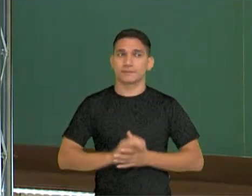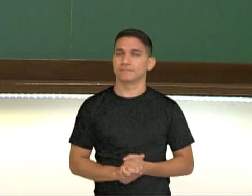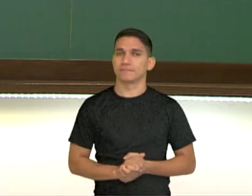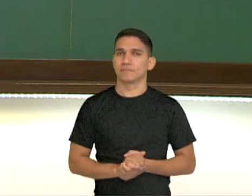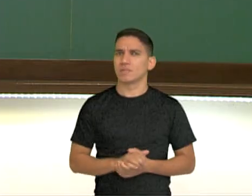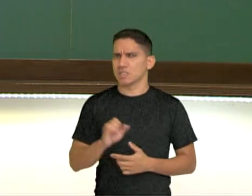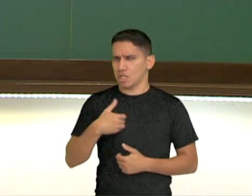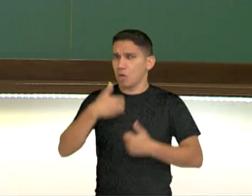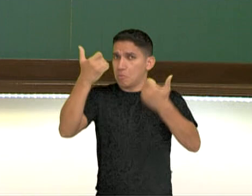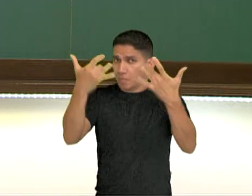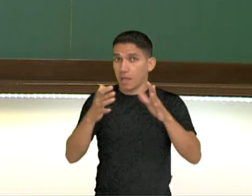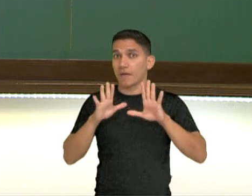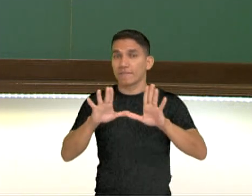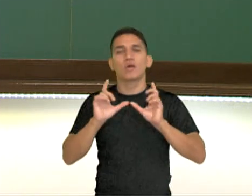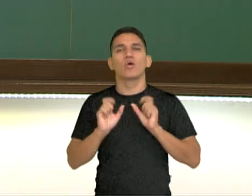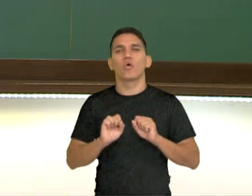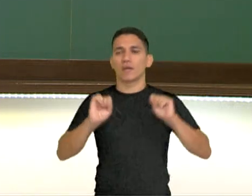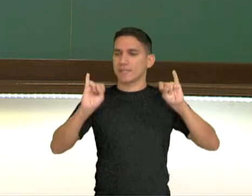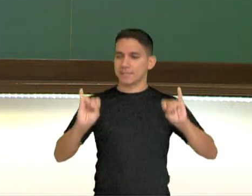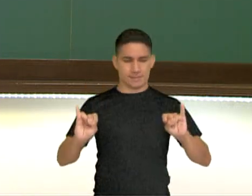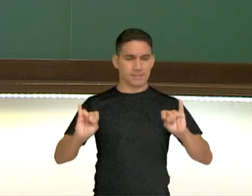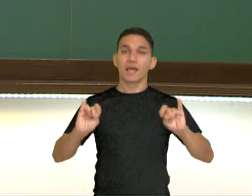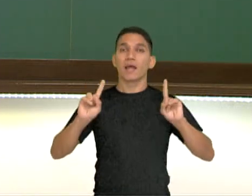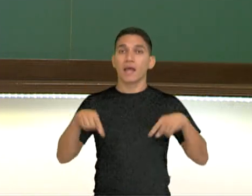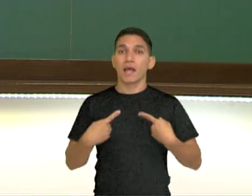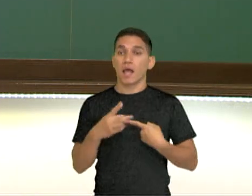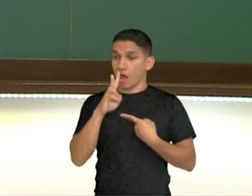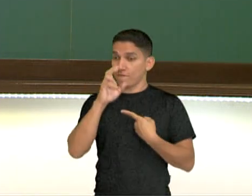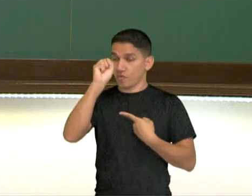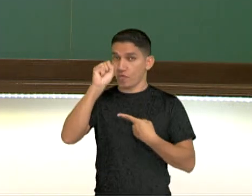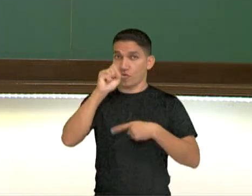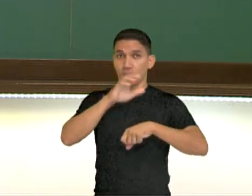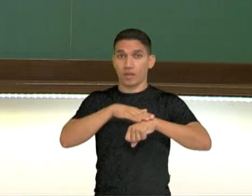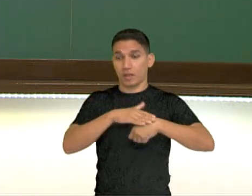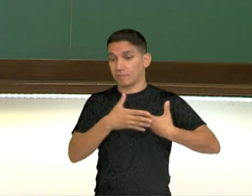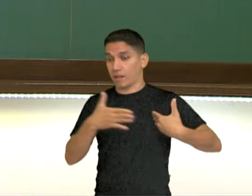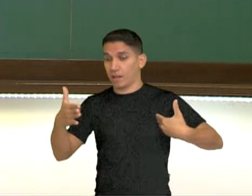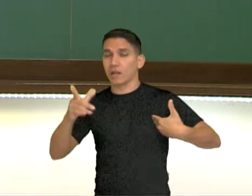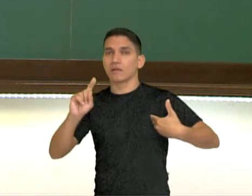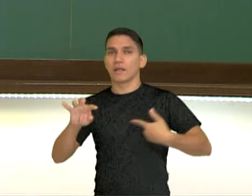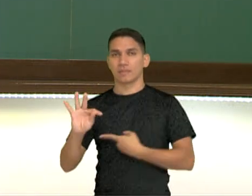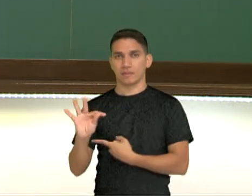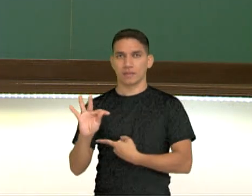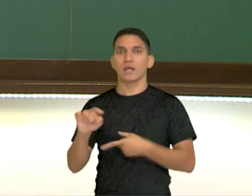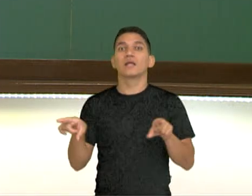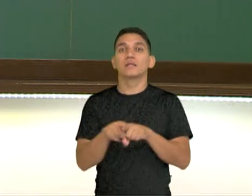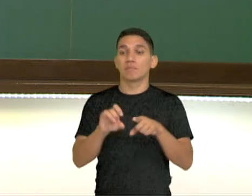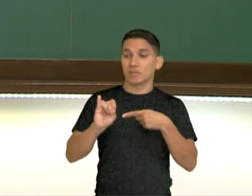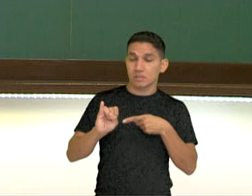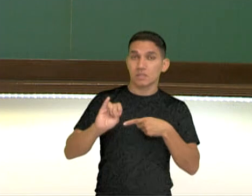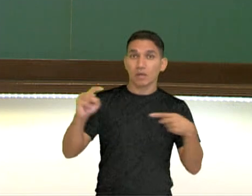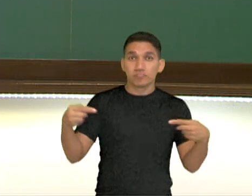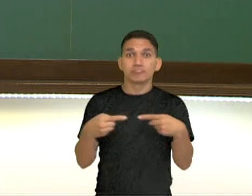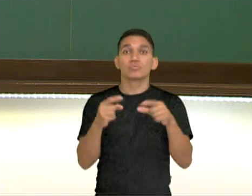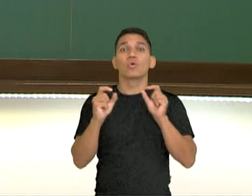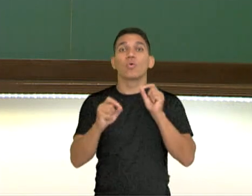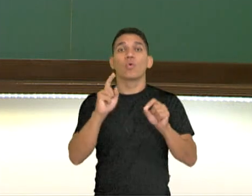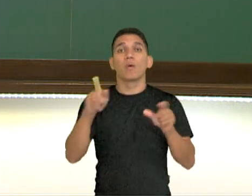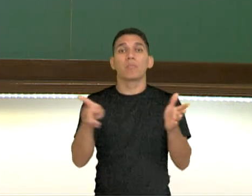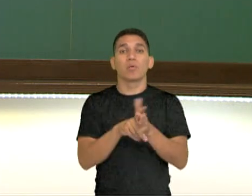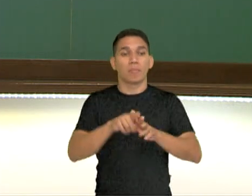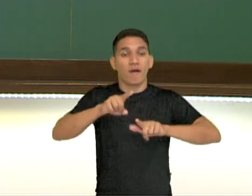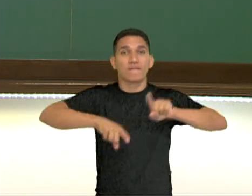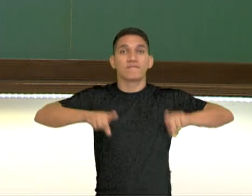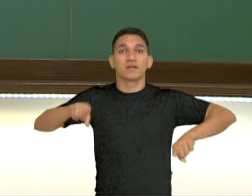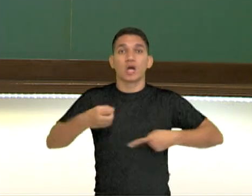se eu acabei de falar para vocês que impulso, ele é força vezes o intervalo de tempo, e que o impulso também é definido como a variação